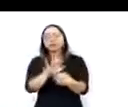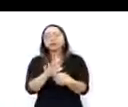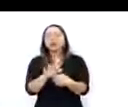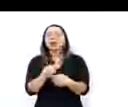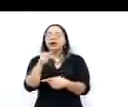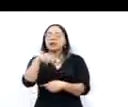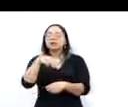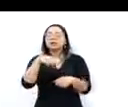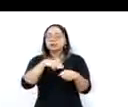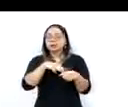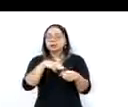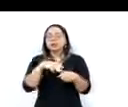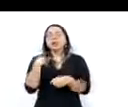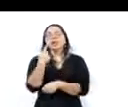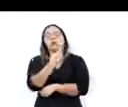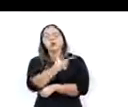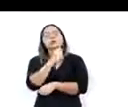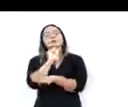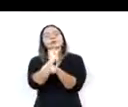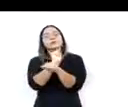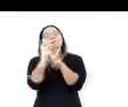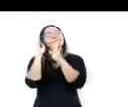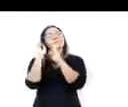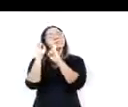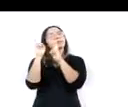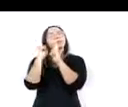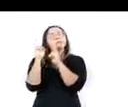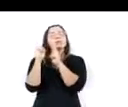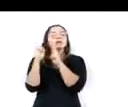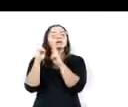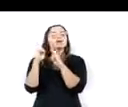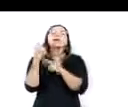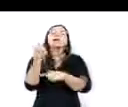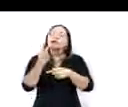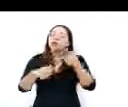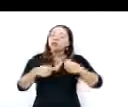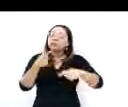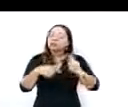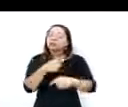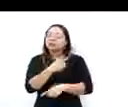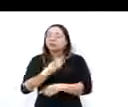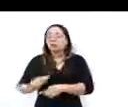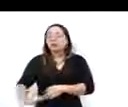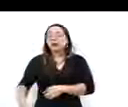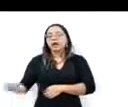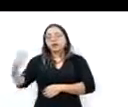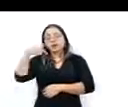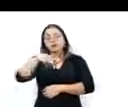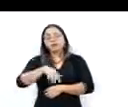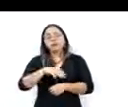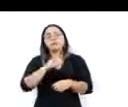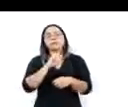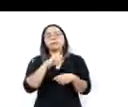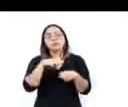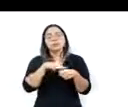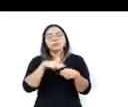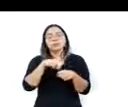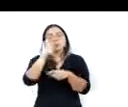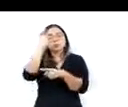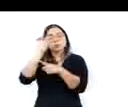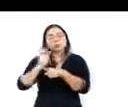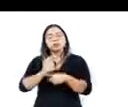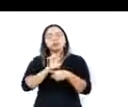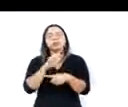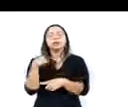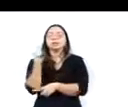aqui esperançosos de que as políticas públicas venham para o município, para os estados, para que a gente possa fazer com que, de